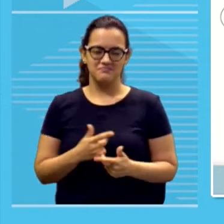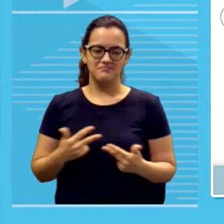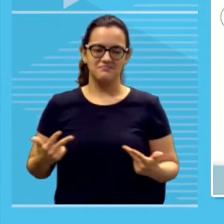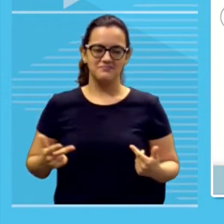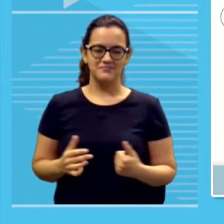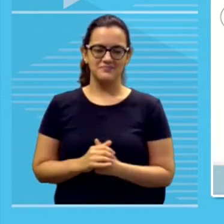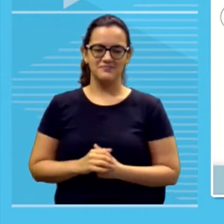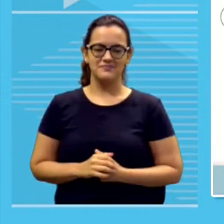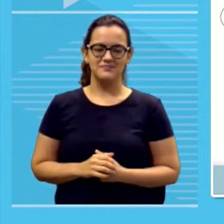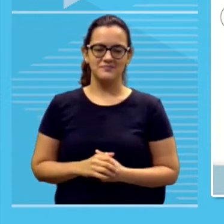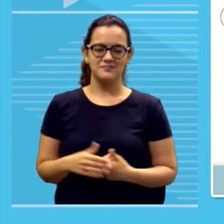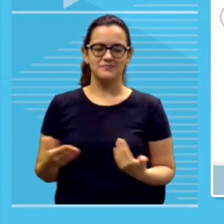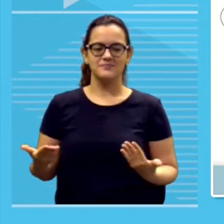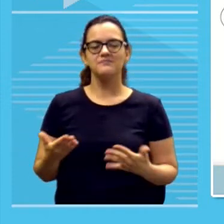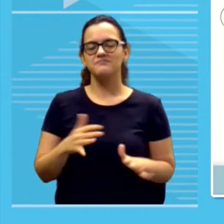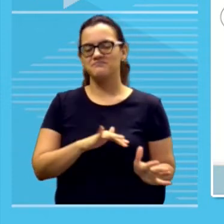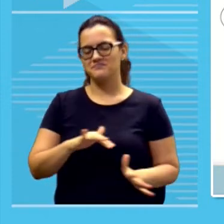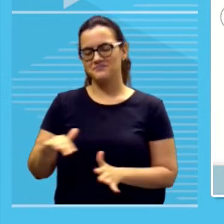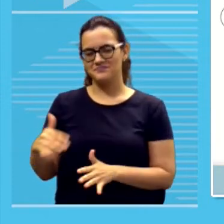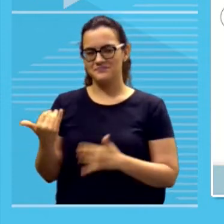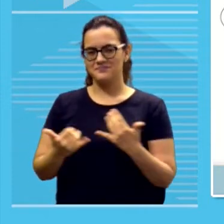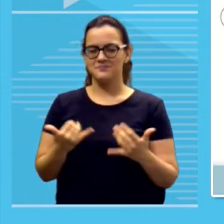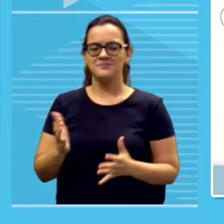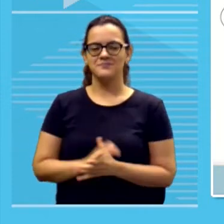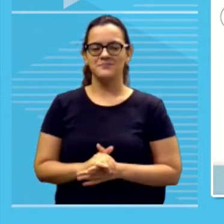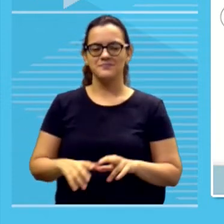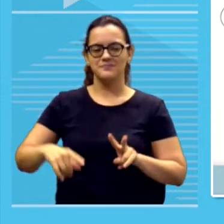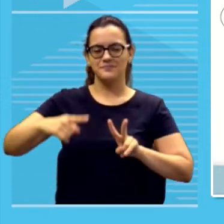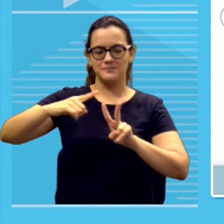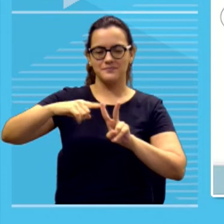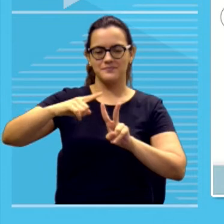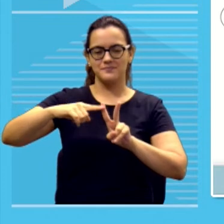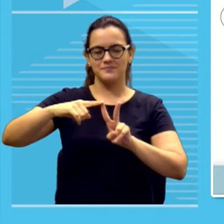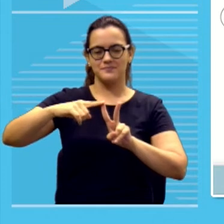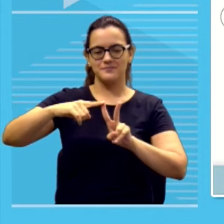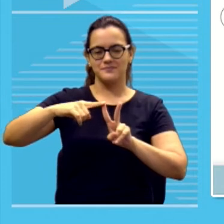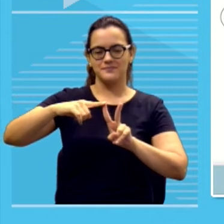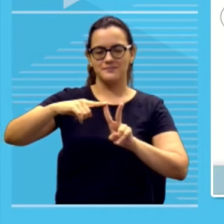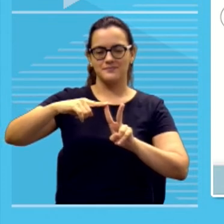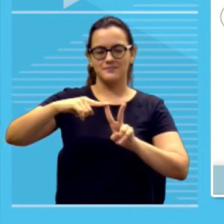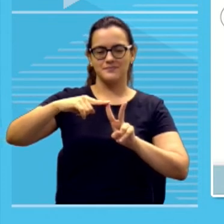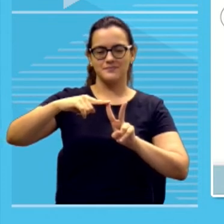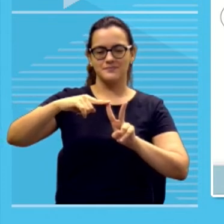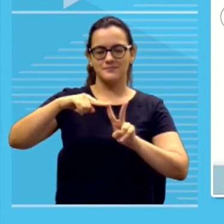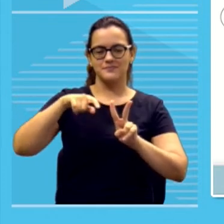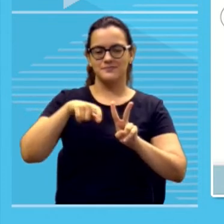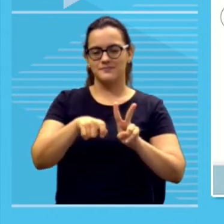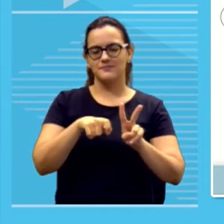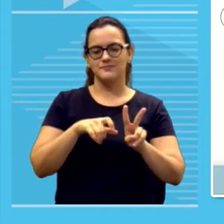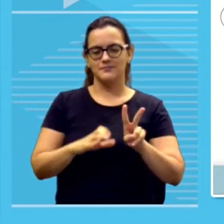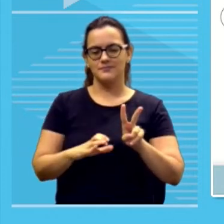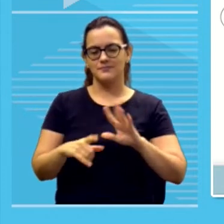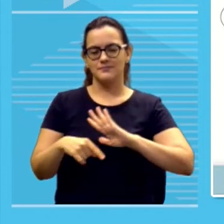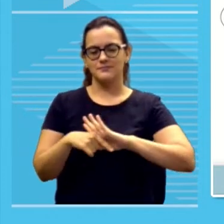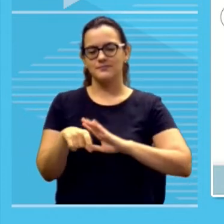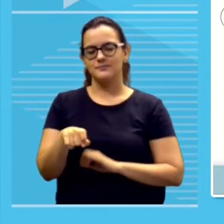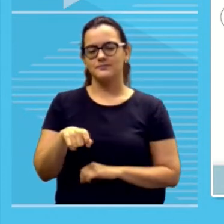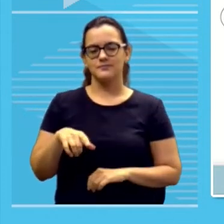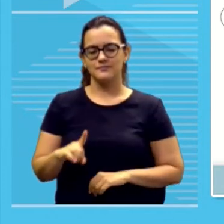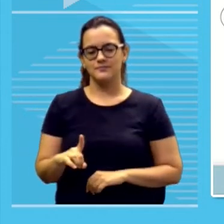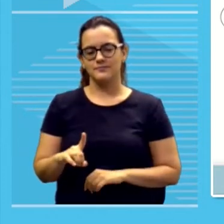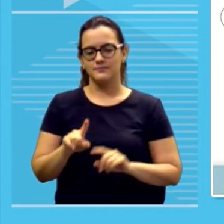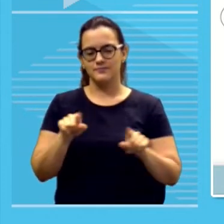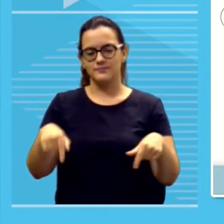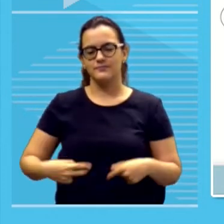do DPOC então eu vou pegar XC - XD ao quadrado